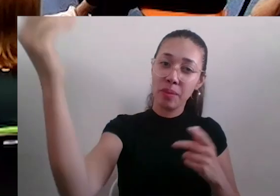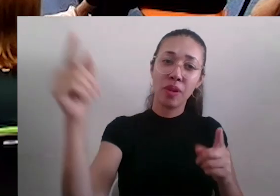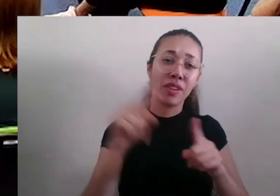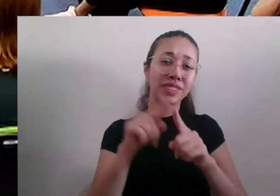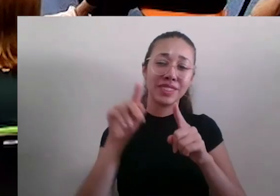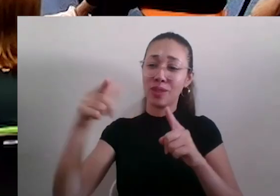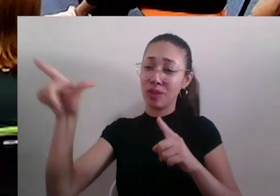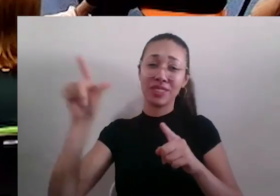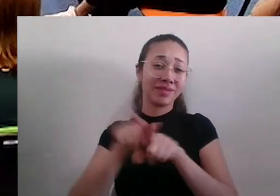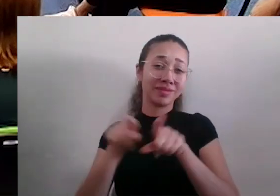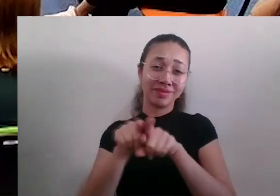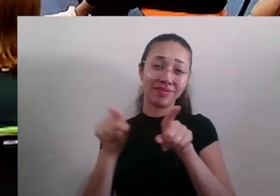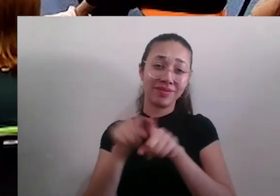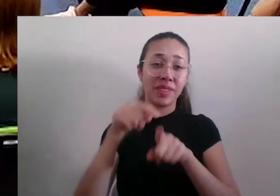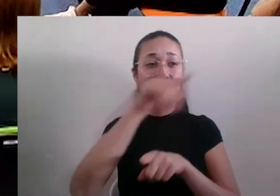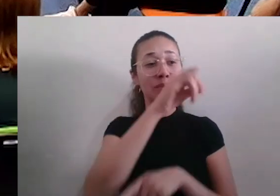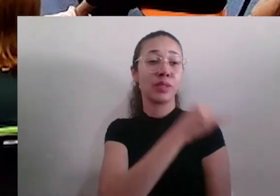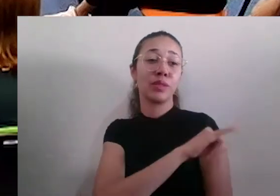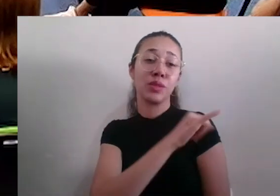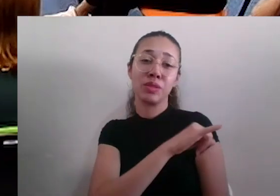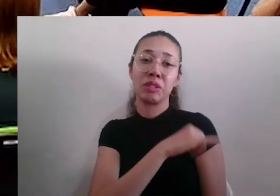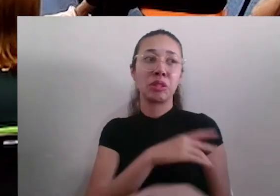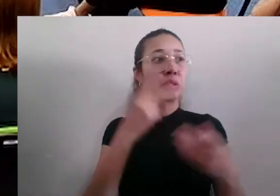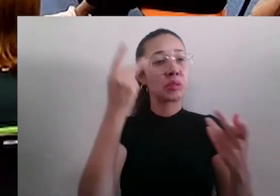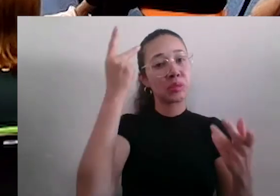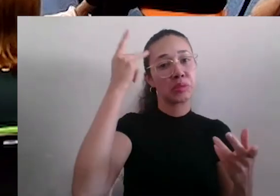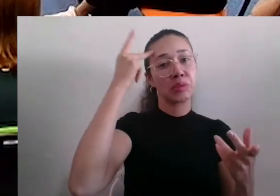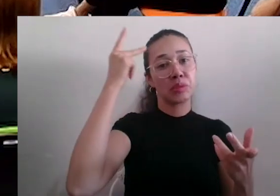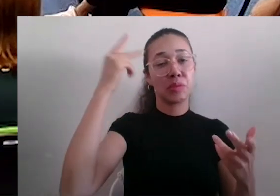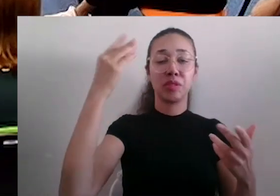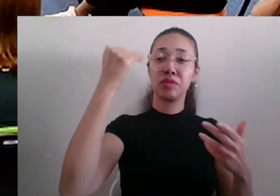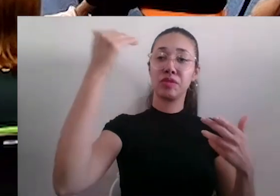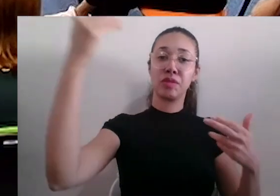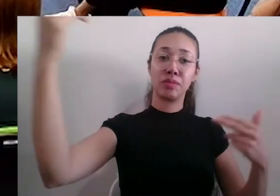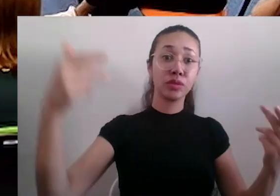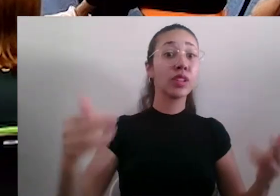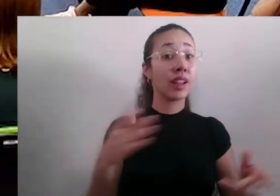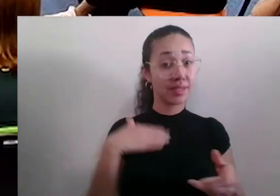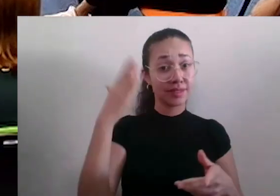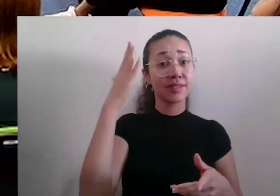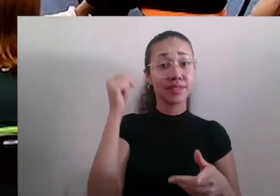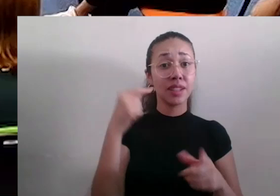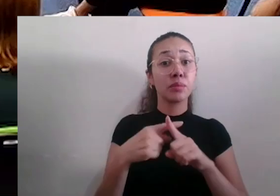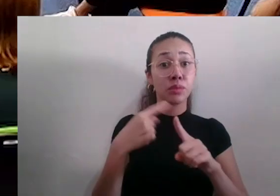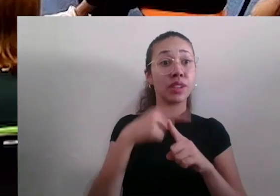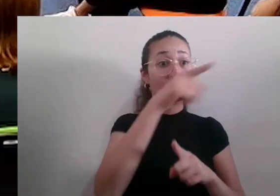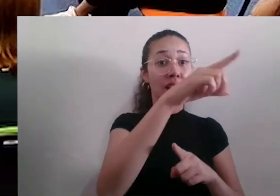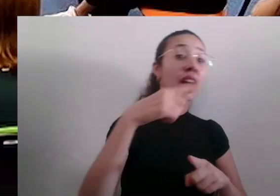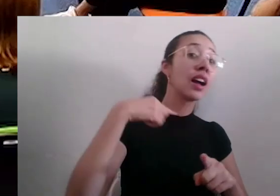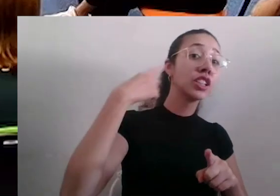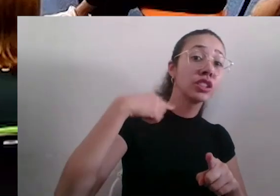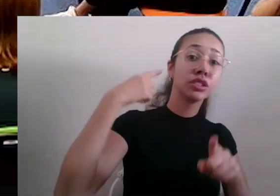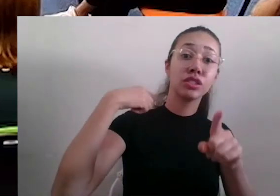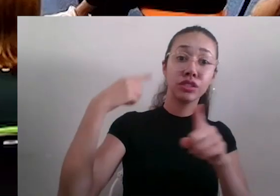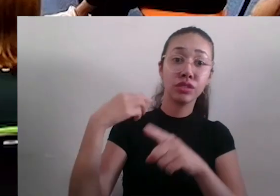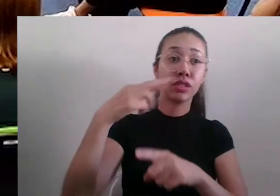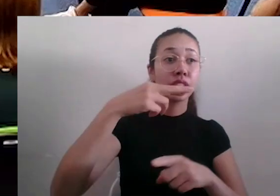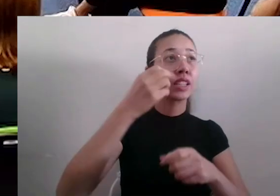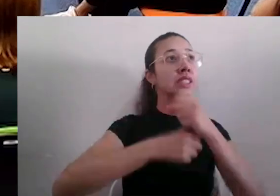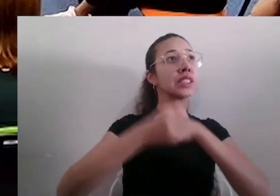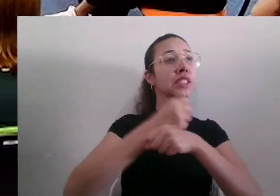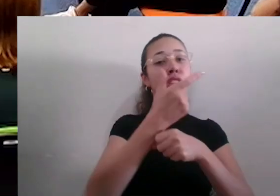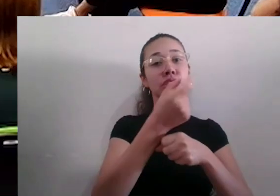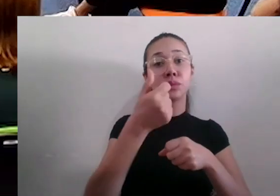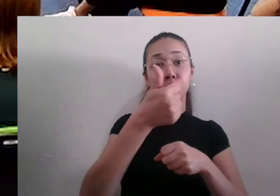aí saiu no rio em São Paulo e tudo mais mas a gente sabe a gente inclusive entrevistou eh advogados que estavam em 2018 19 e